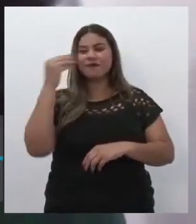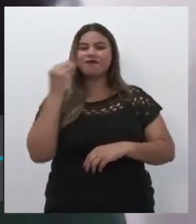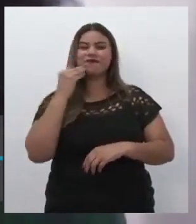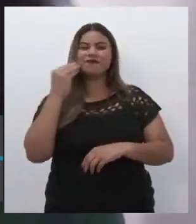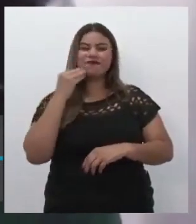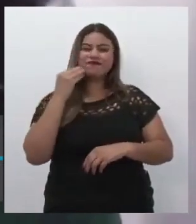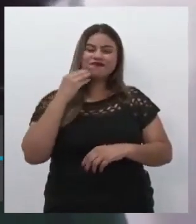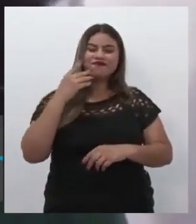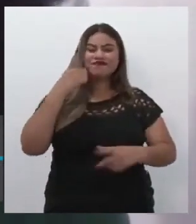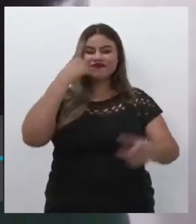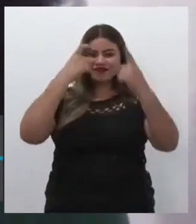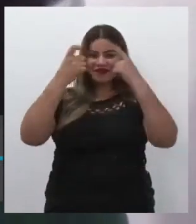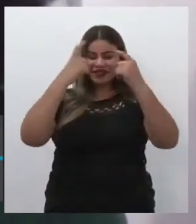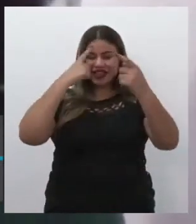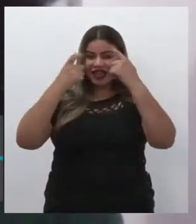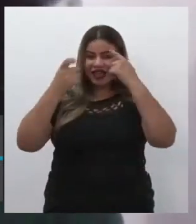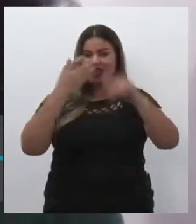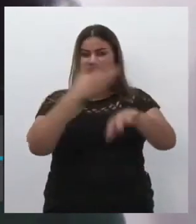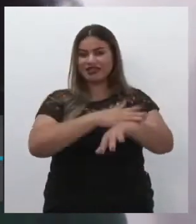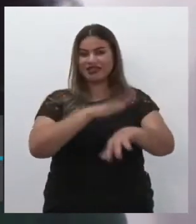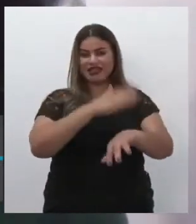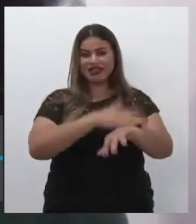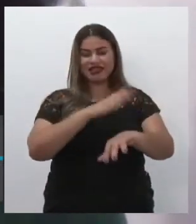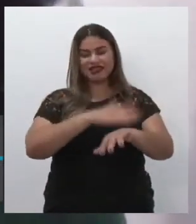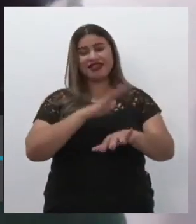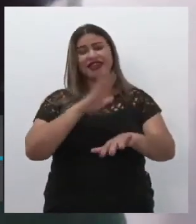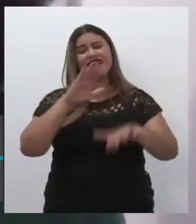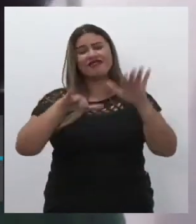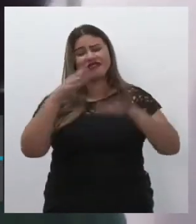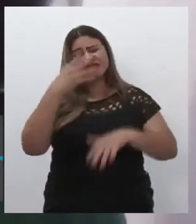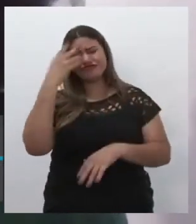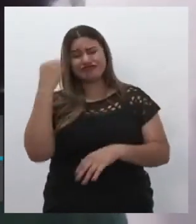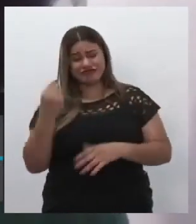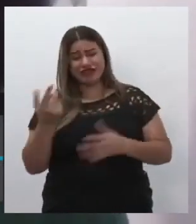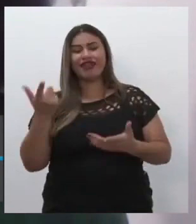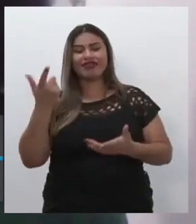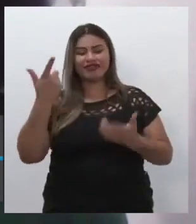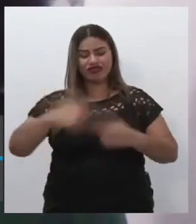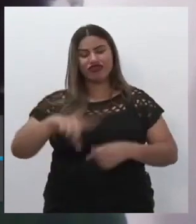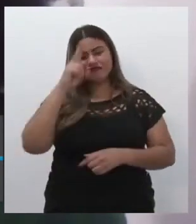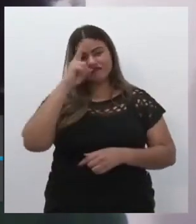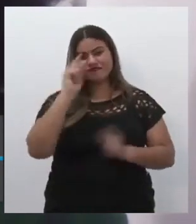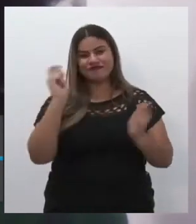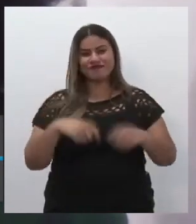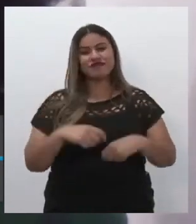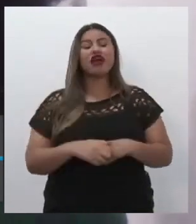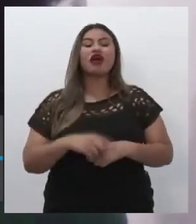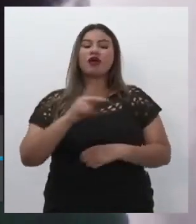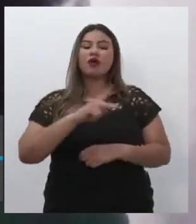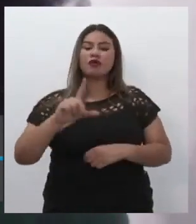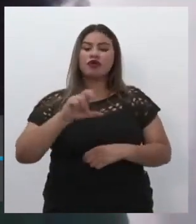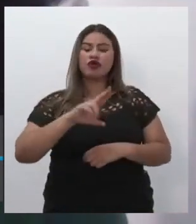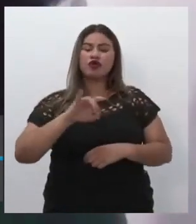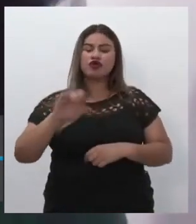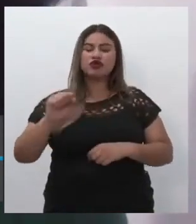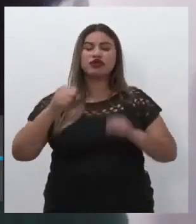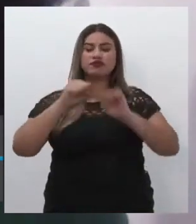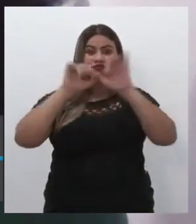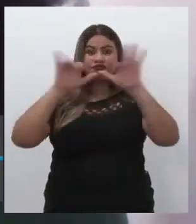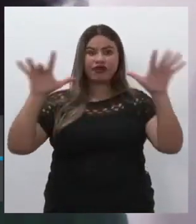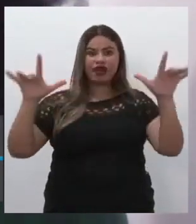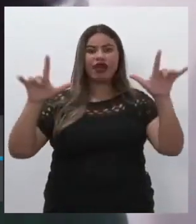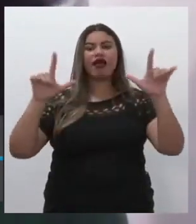nossas ideias assim, práticas que às vezes estão esquecidas. A professora Ana Lúcia falou sobre ampliar sugestões, a